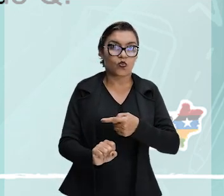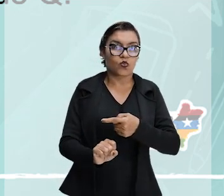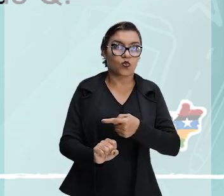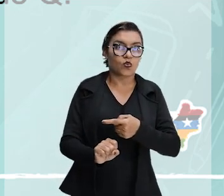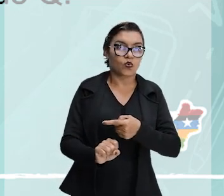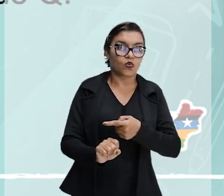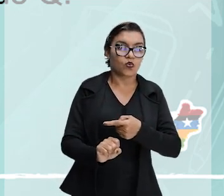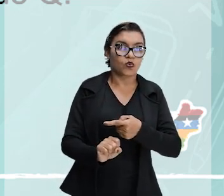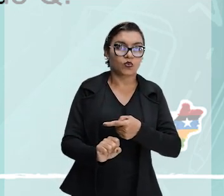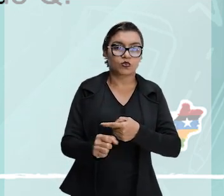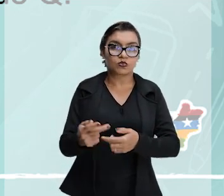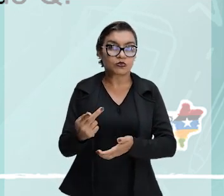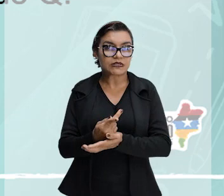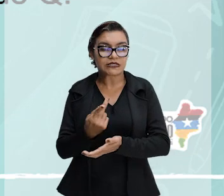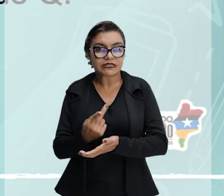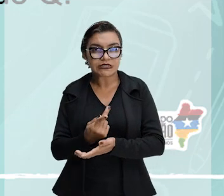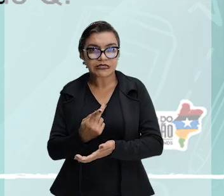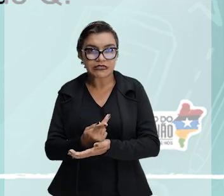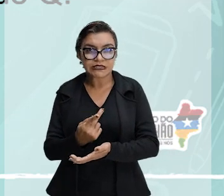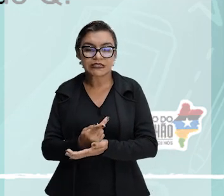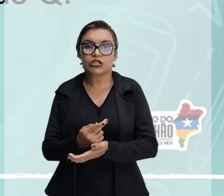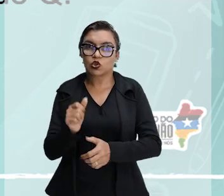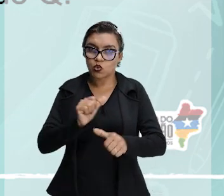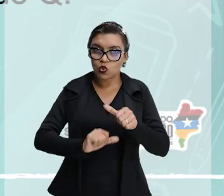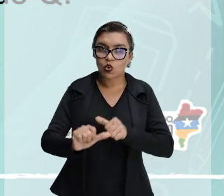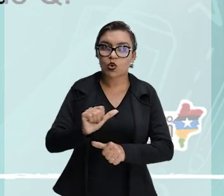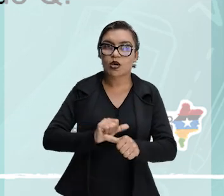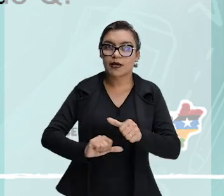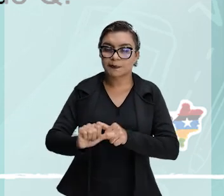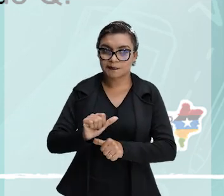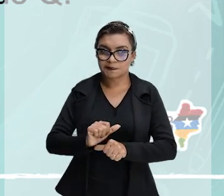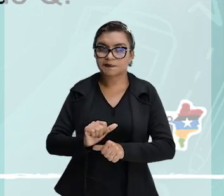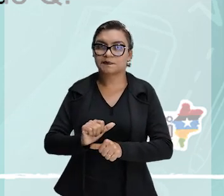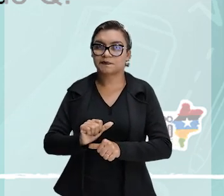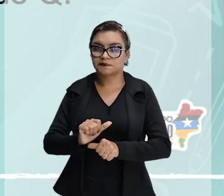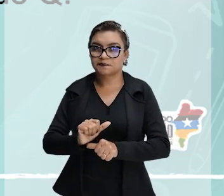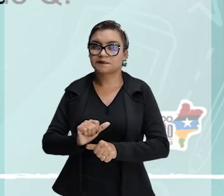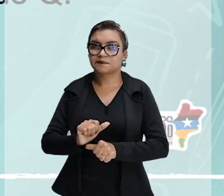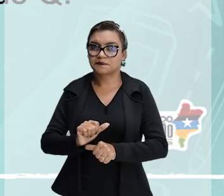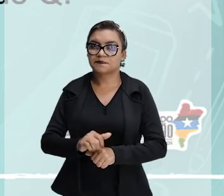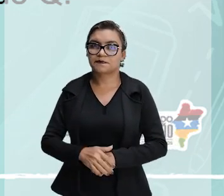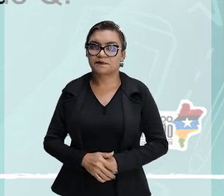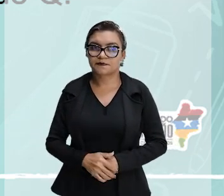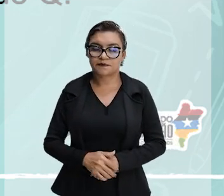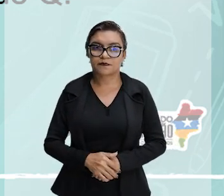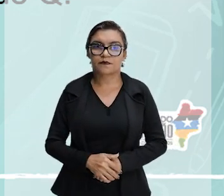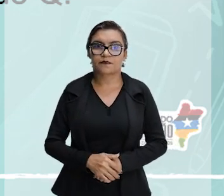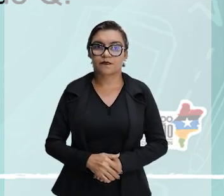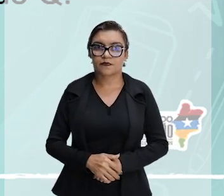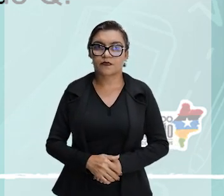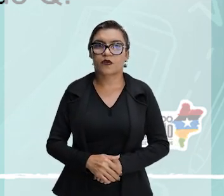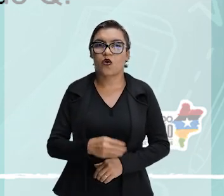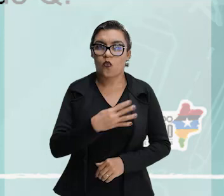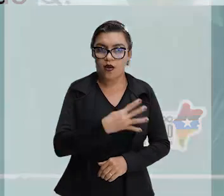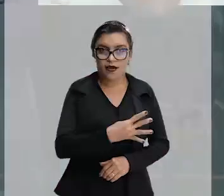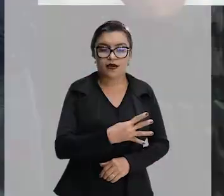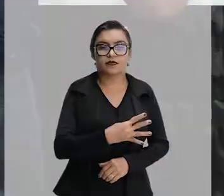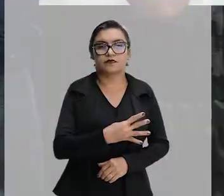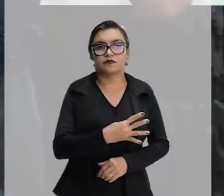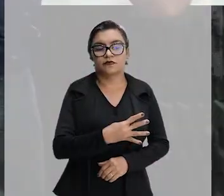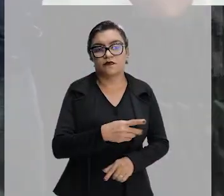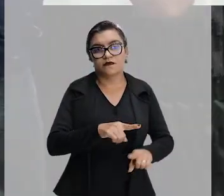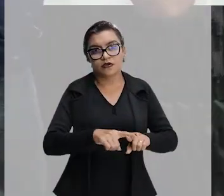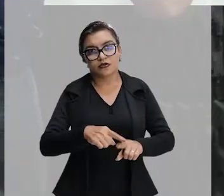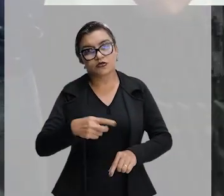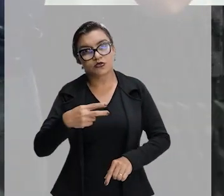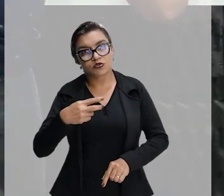coloquei 2, ok? Então, neste caso aqui, que é 4, 4 vezes 2 dá 8,